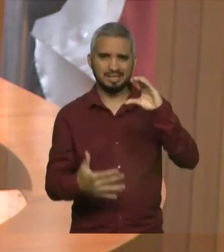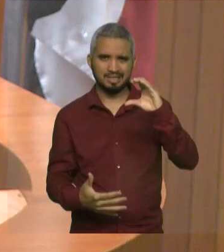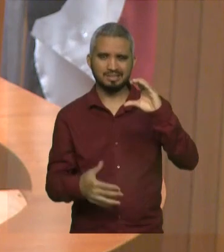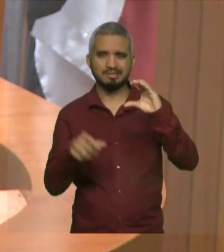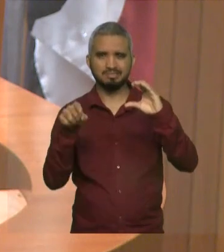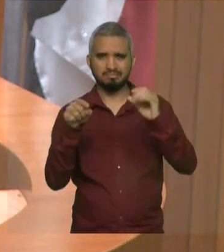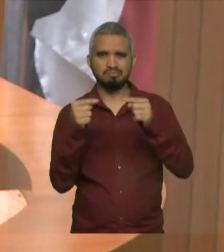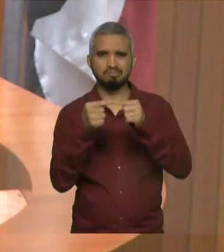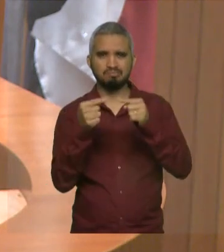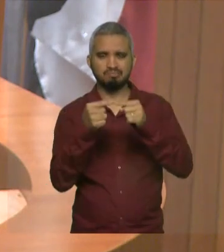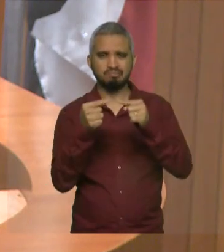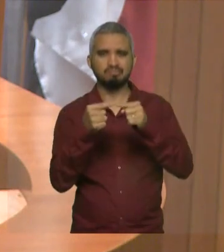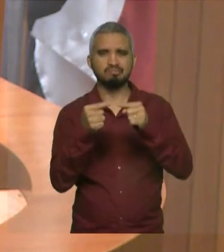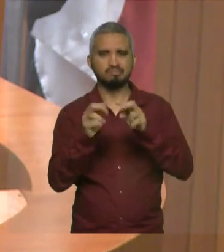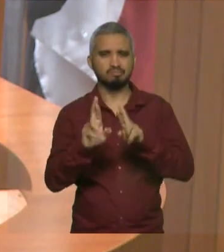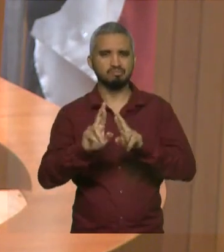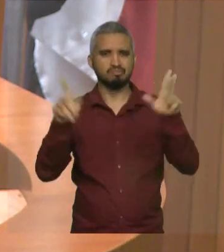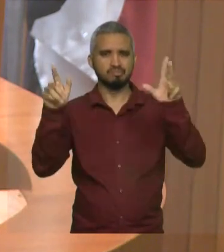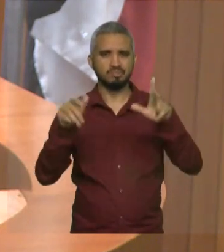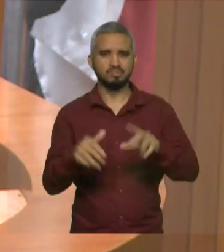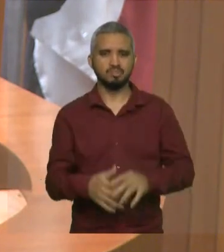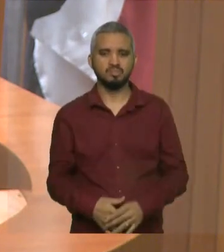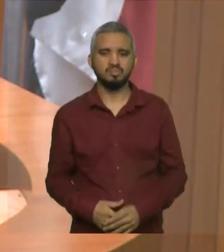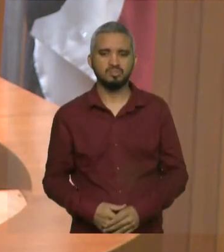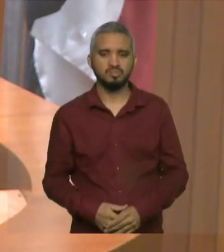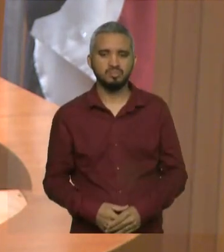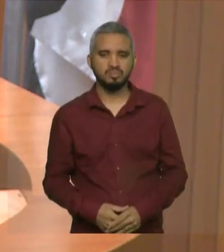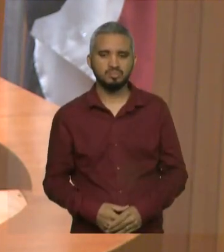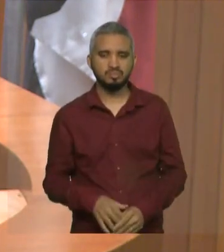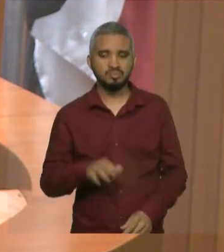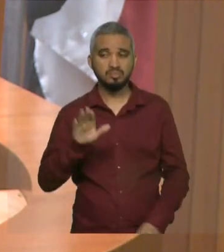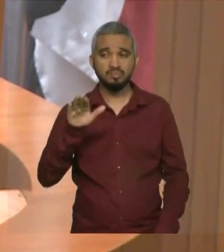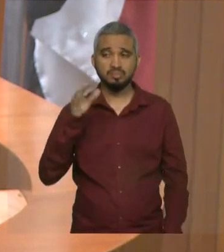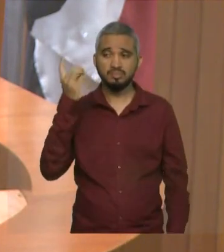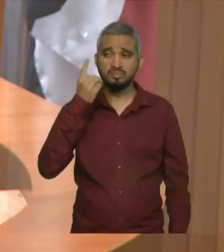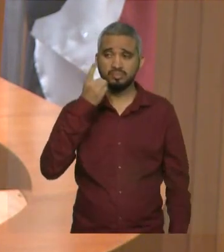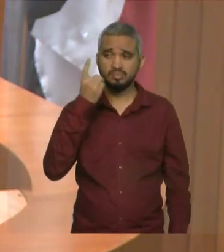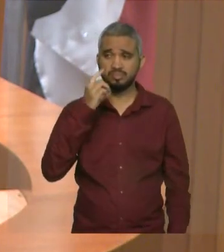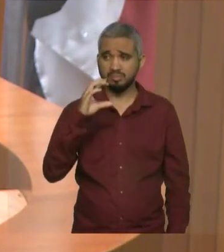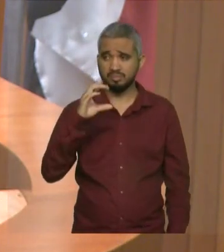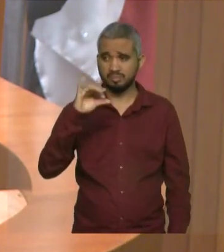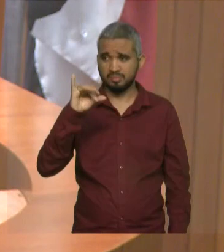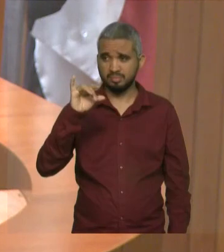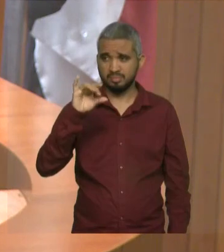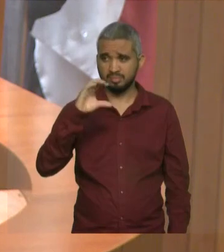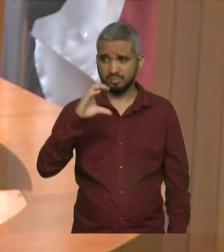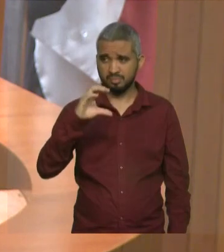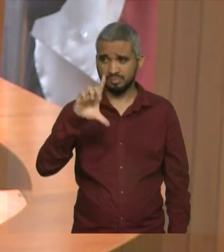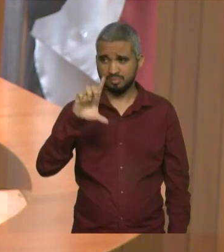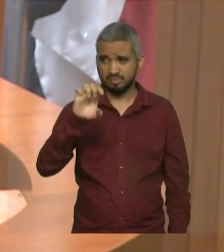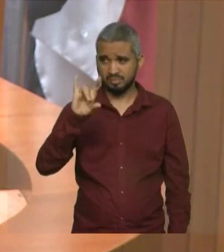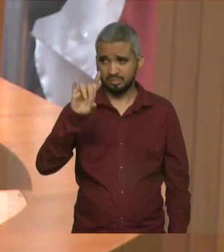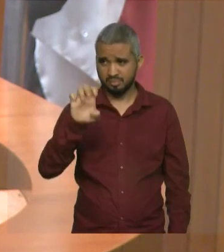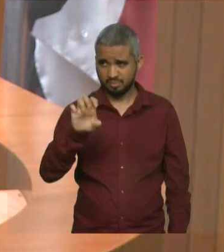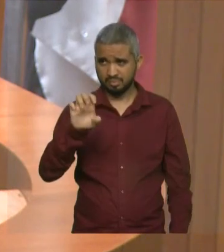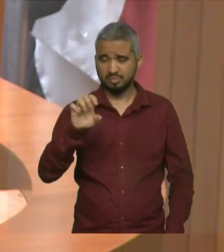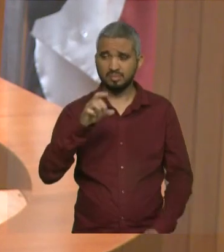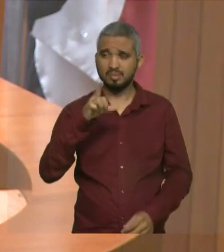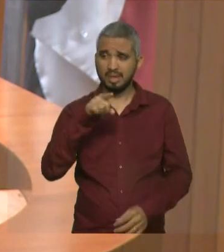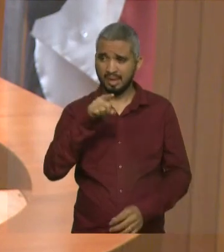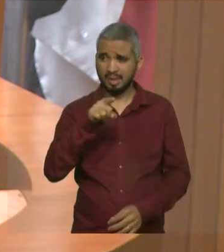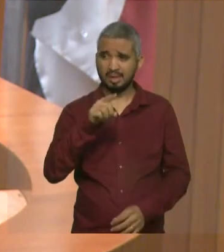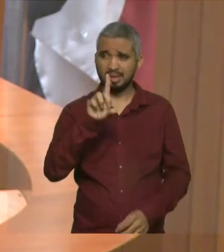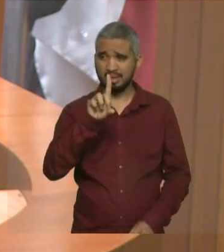próprio sentimento, deputada Cleide Coutinho, a essência do amor, a essência